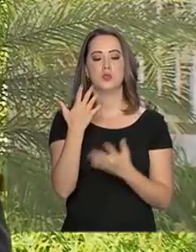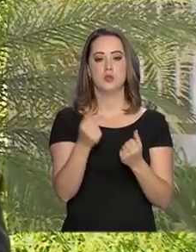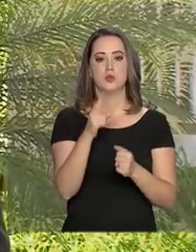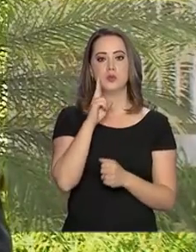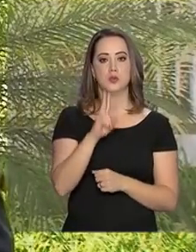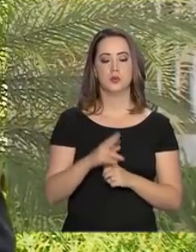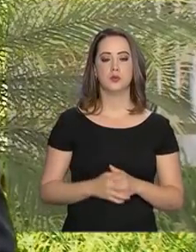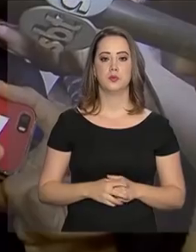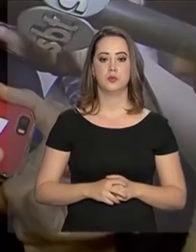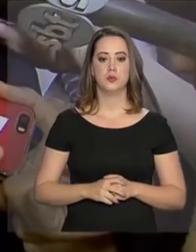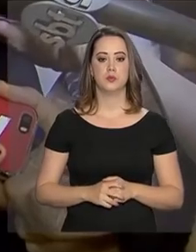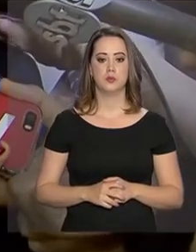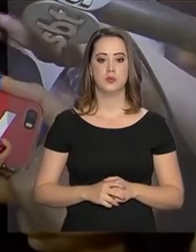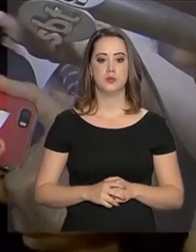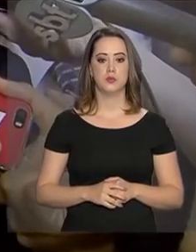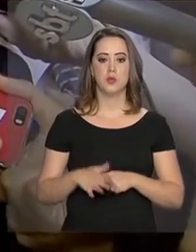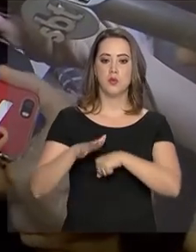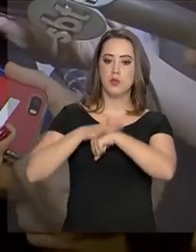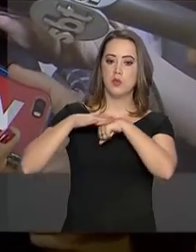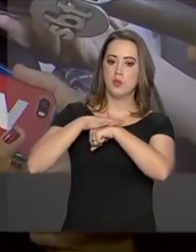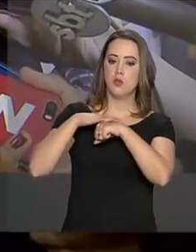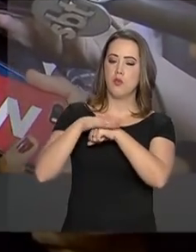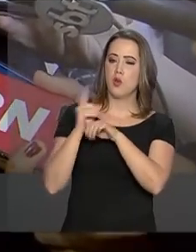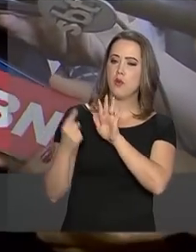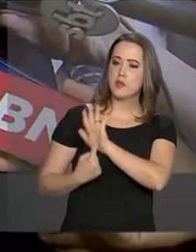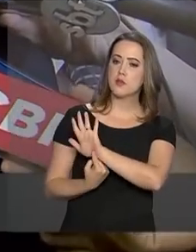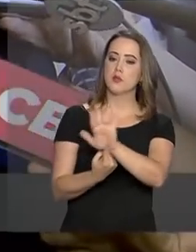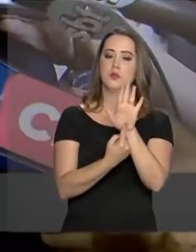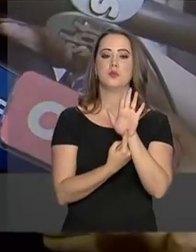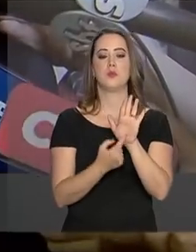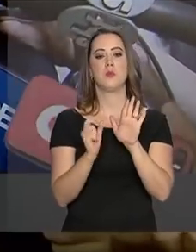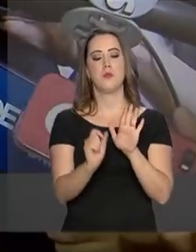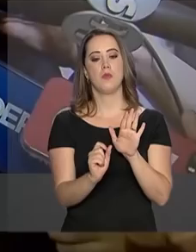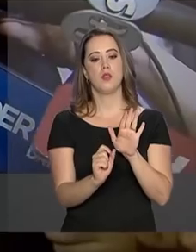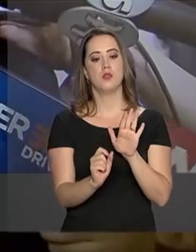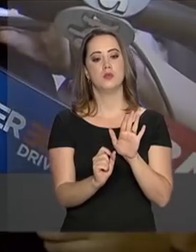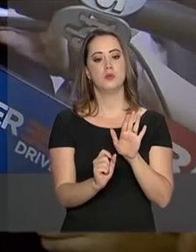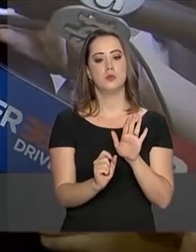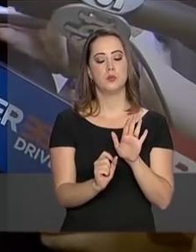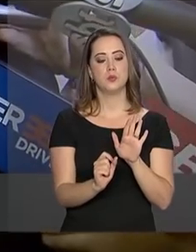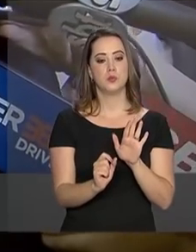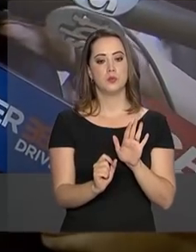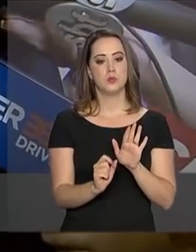ver. Foi uma conversa que indica que é uma